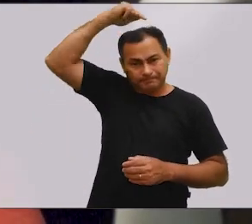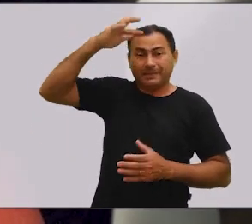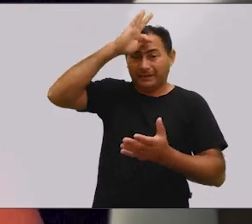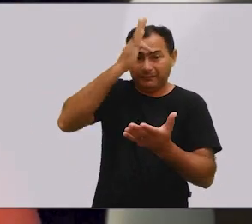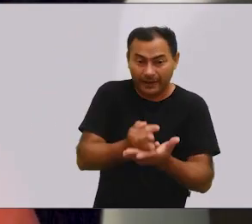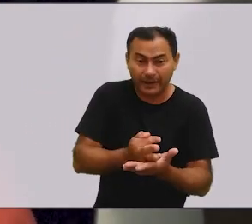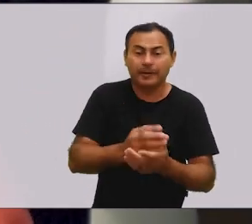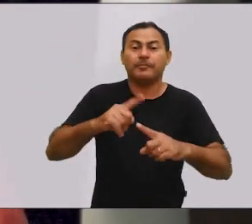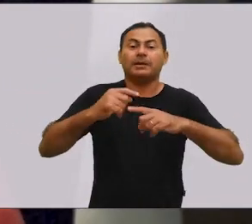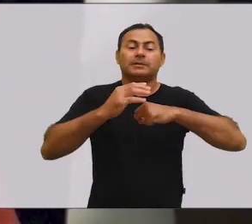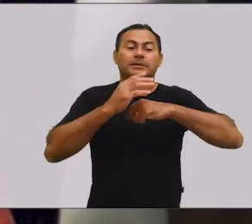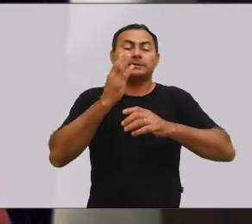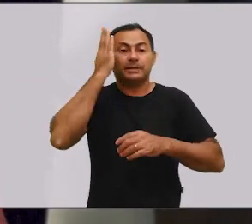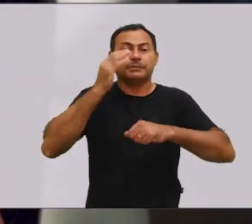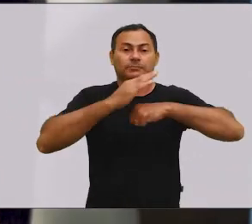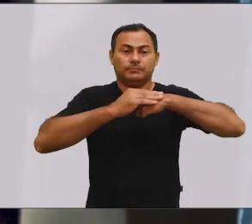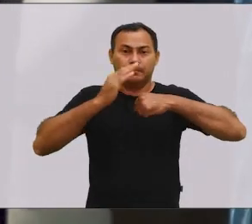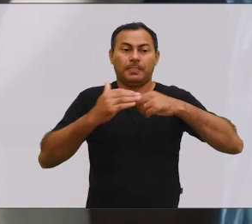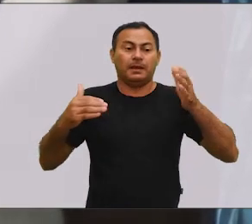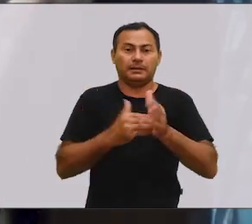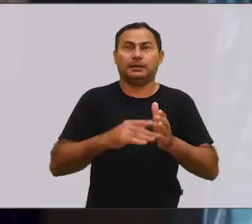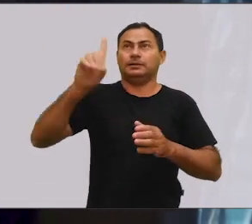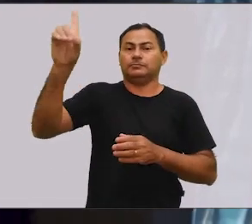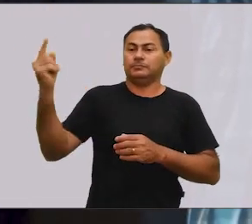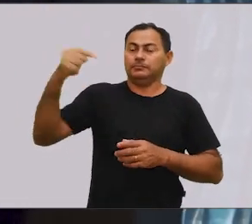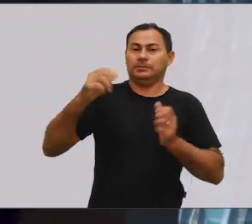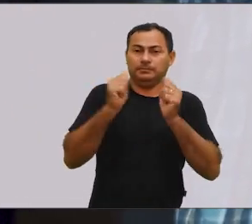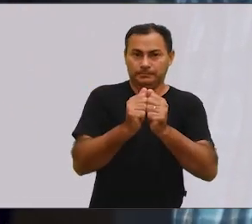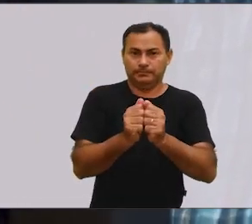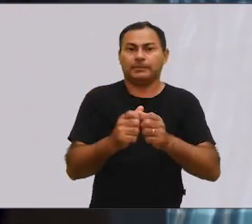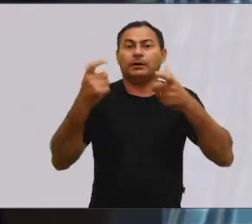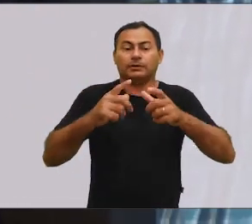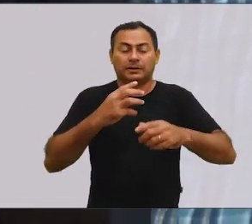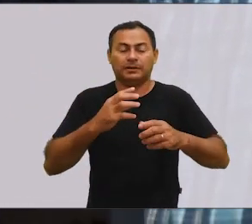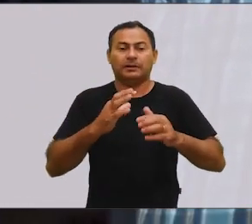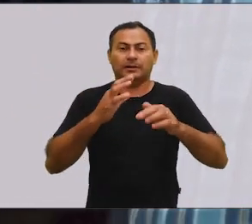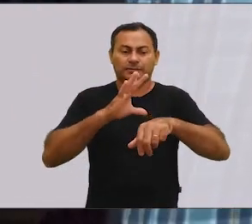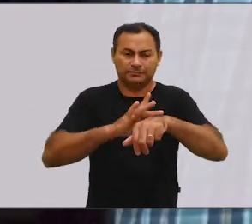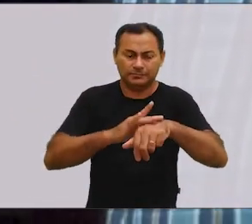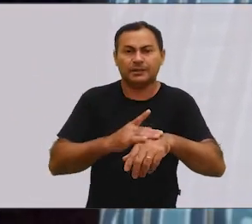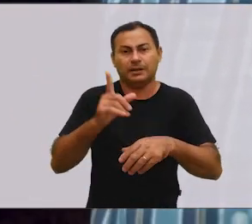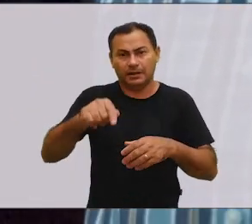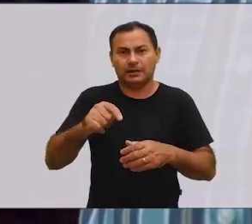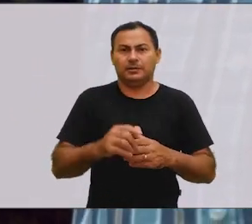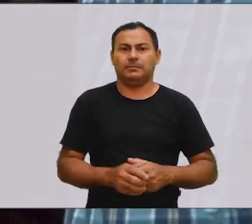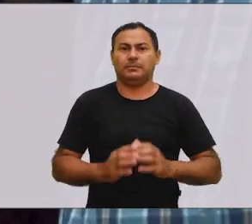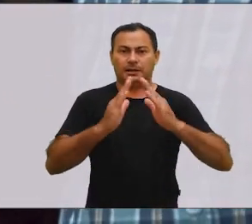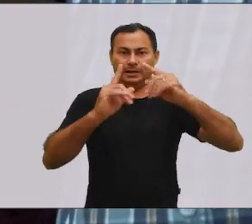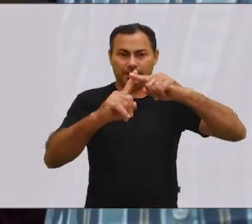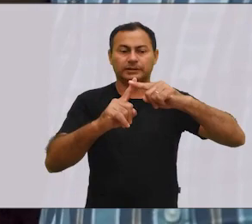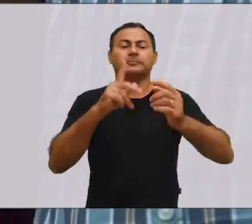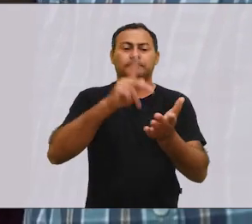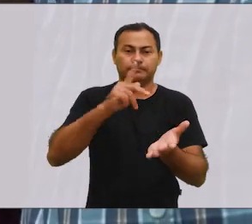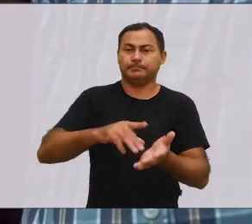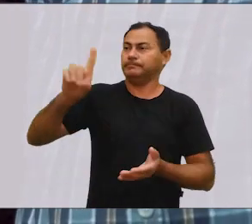eles descobrem o consolo indo até Deus e Deus vindo até eles quando estão feridos. Estes são a